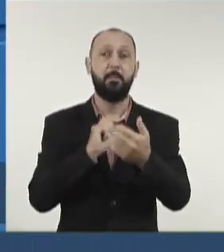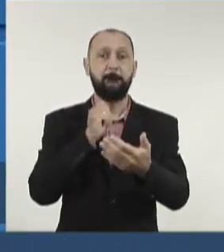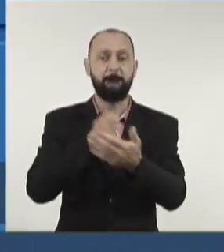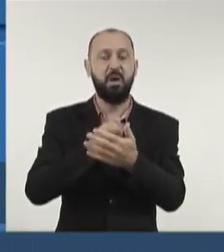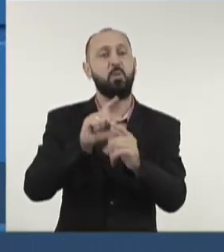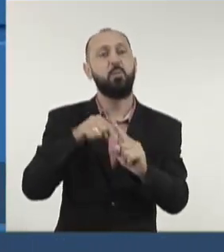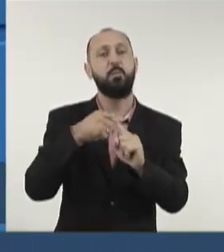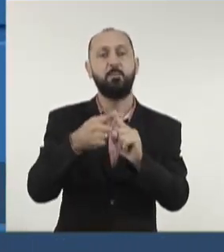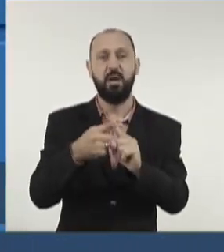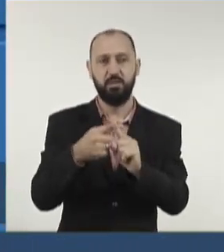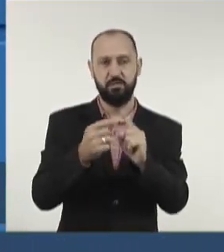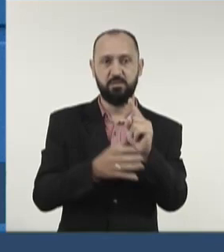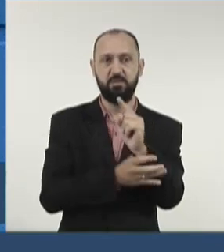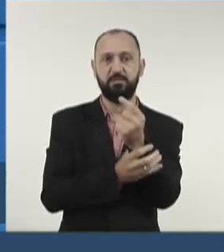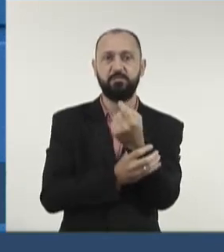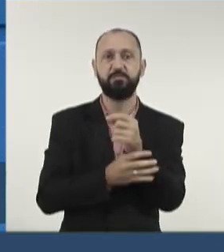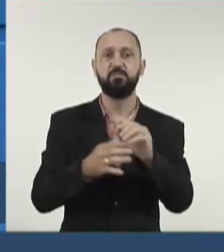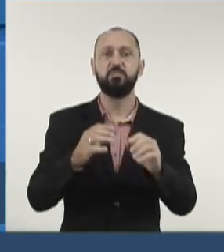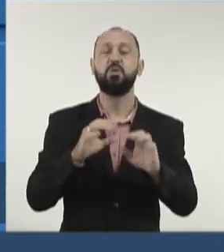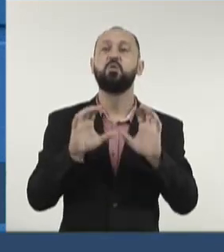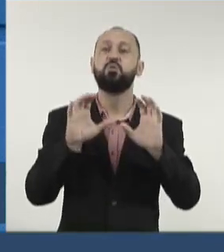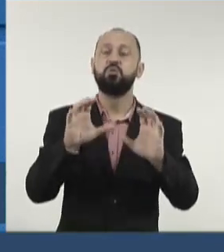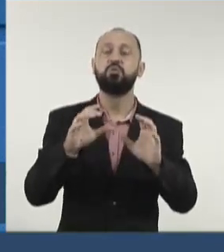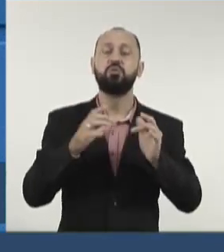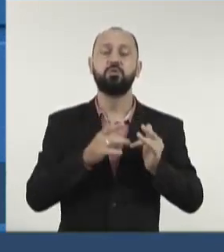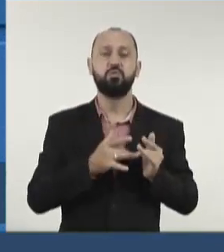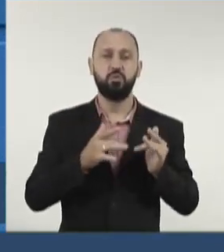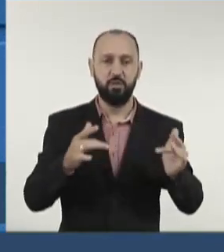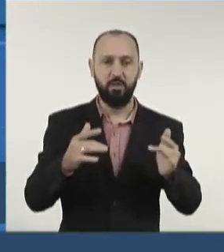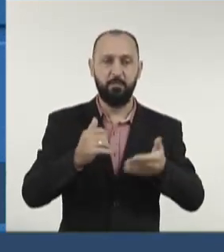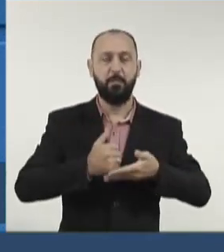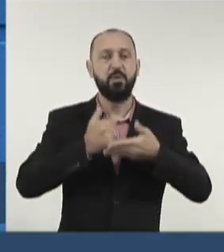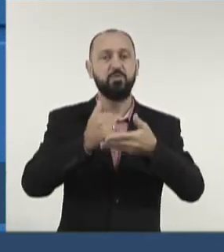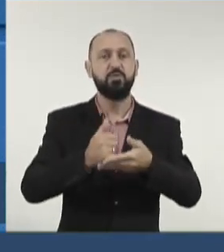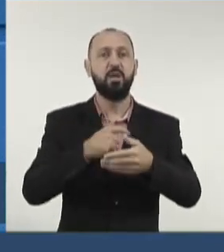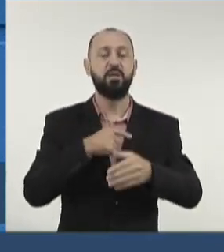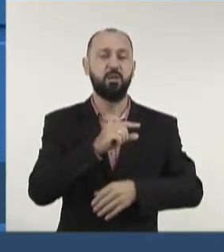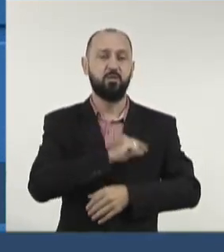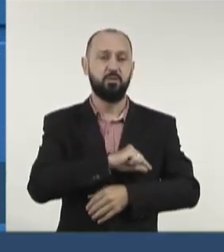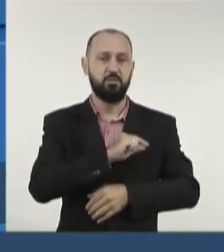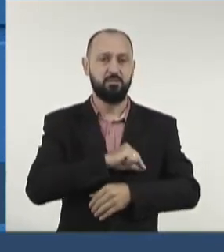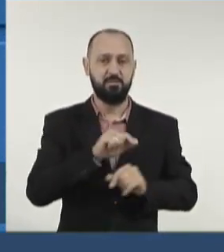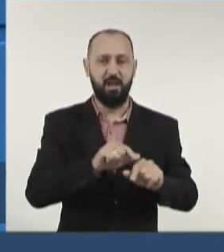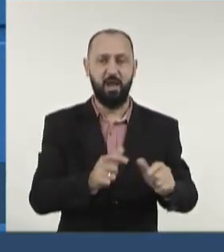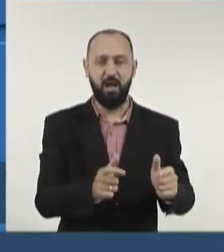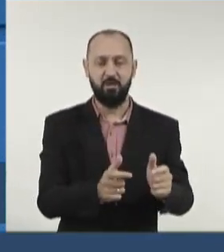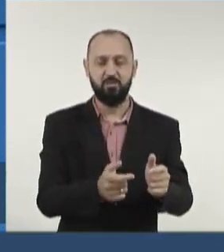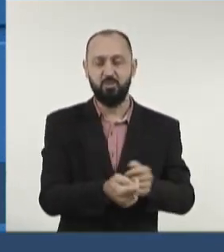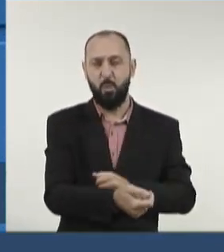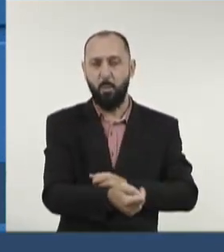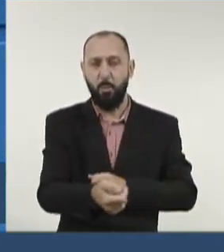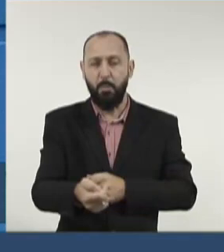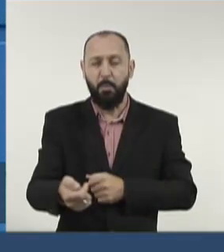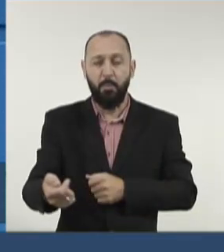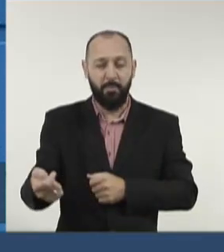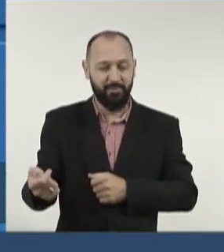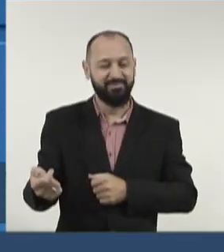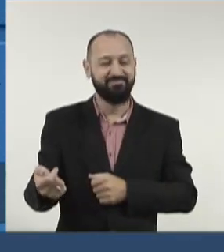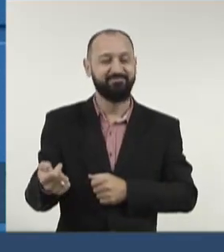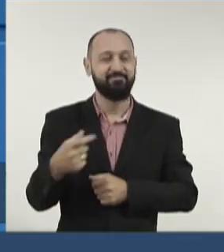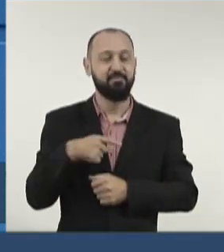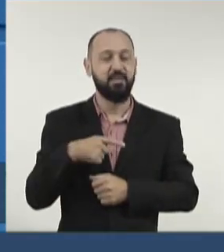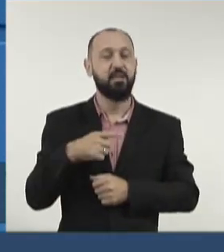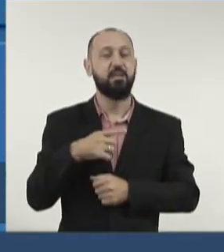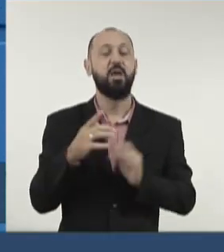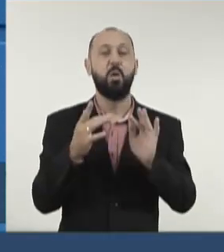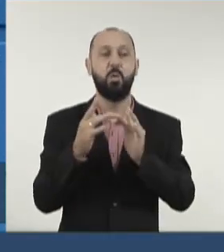mais, e é uma forma solidária para ajudar quem recebe os menores salários também terem acesso ao serviço de